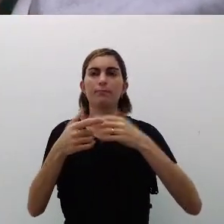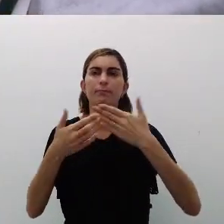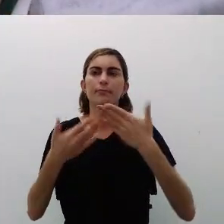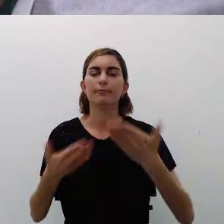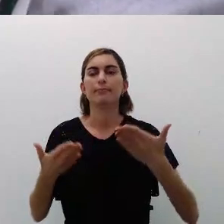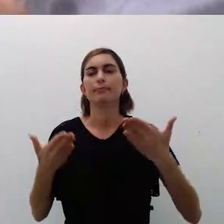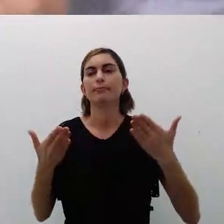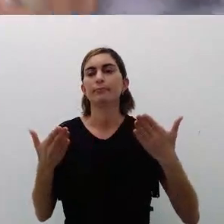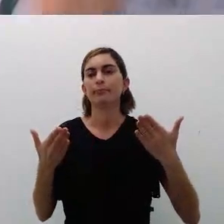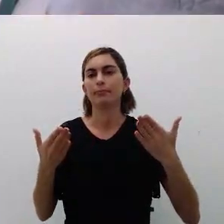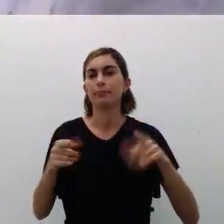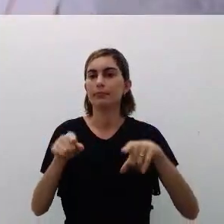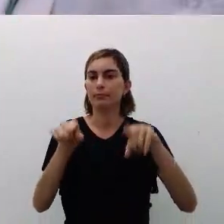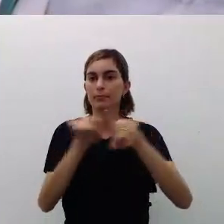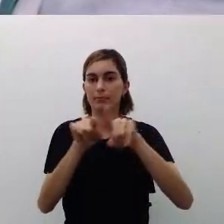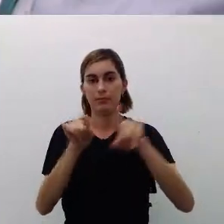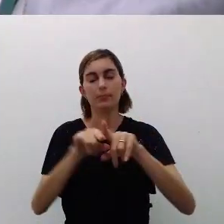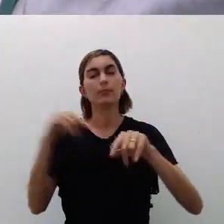Também é importante